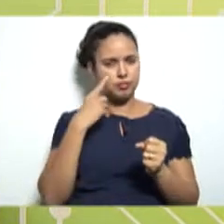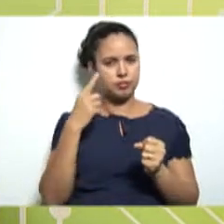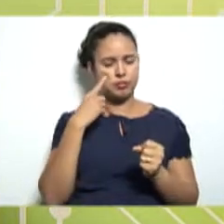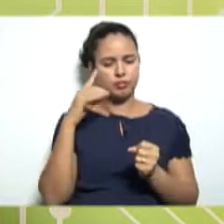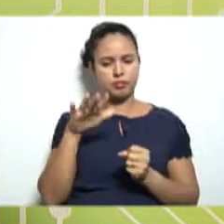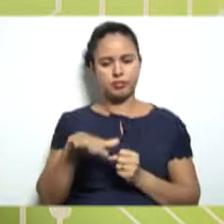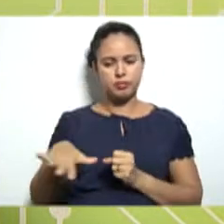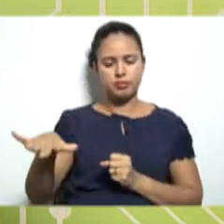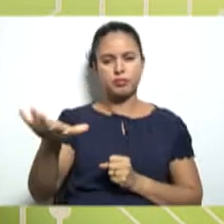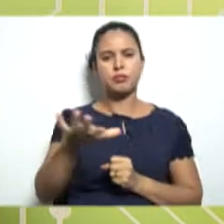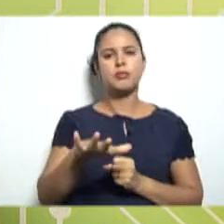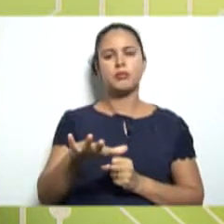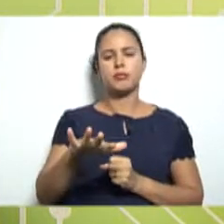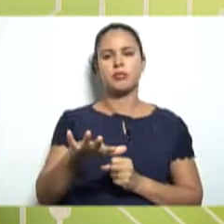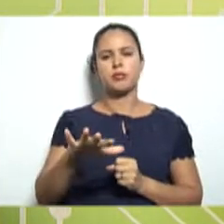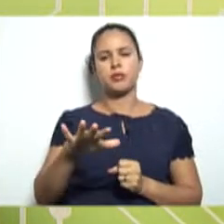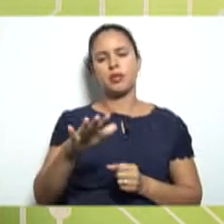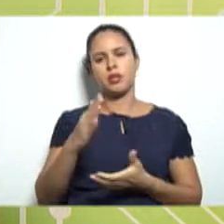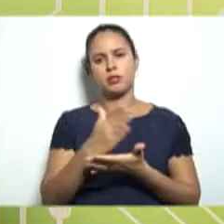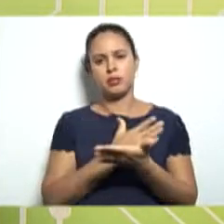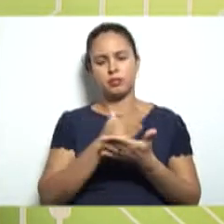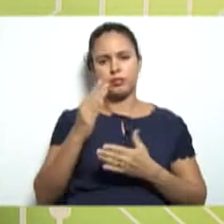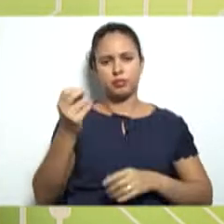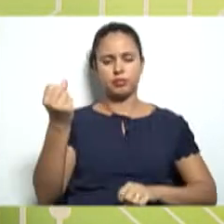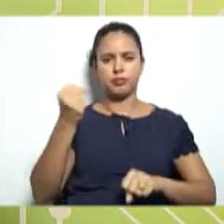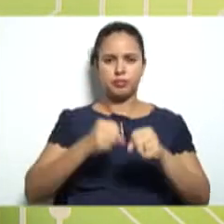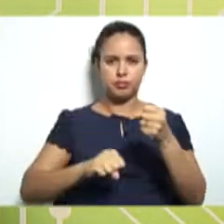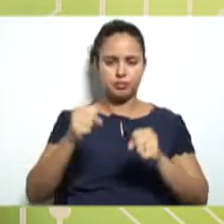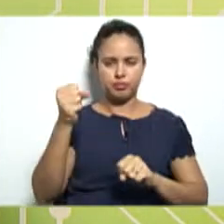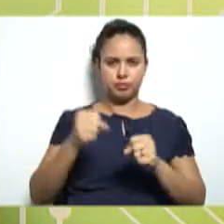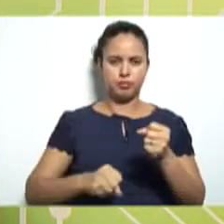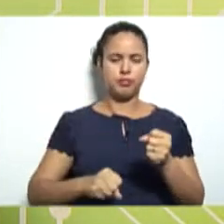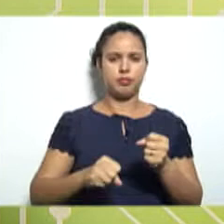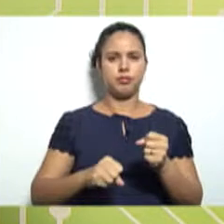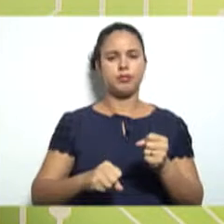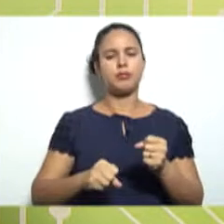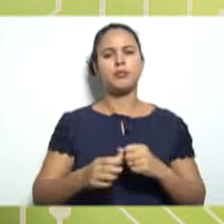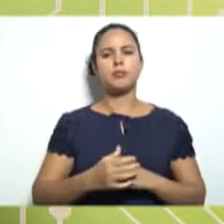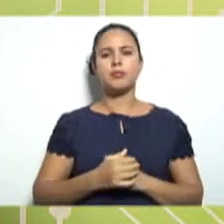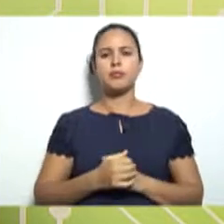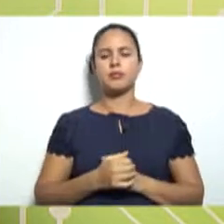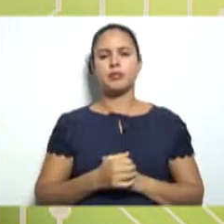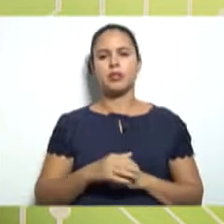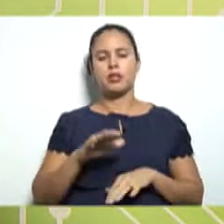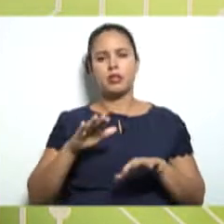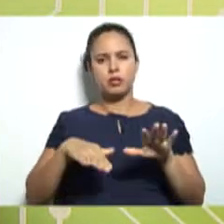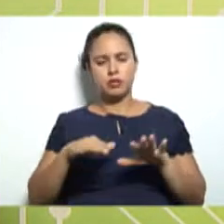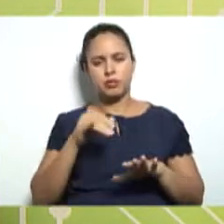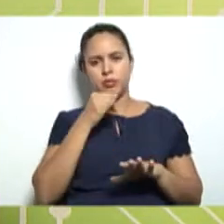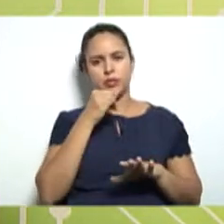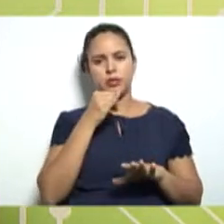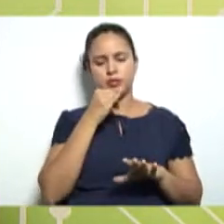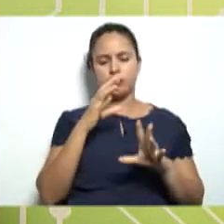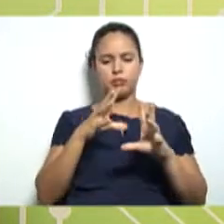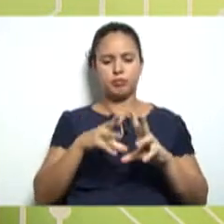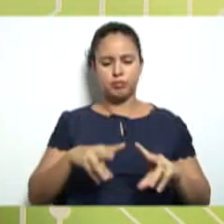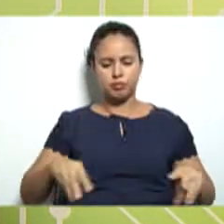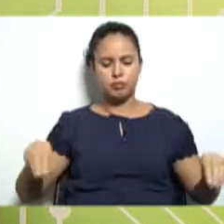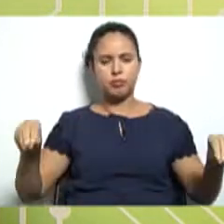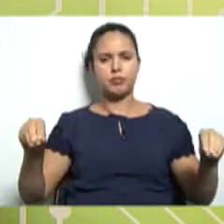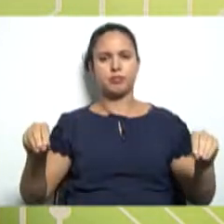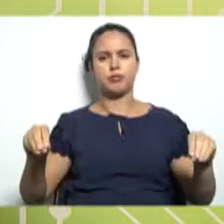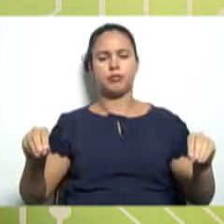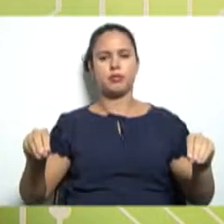acontecendo quando algumas indústrias são tomadas pelos seus funcionários. Às vezes, até em caso de falência, isso acontece, né?